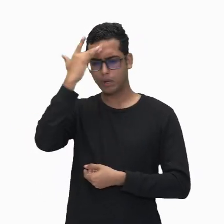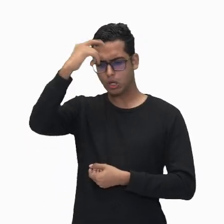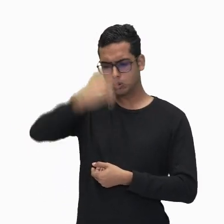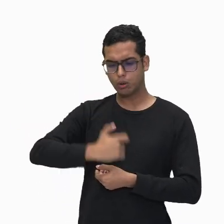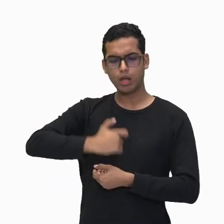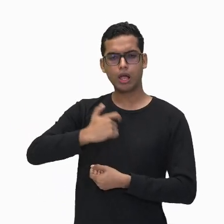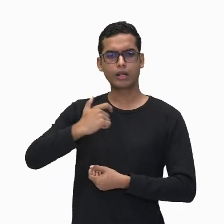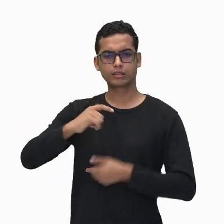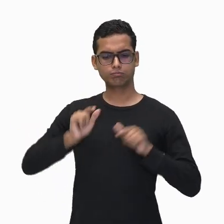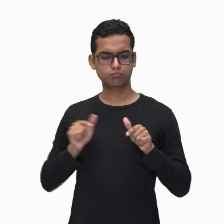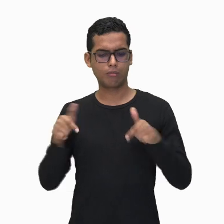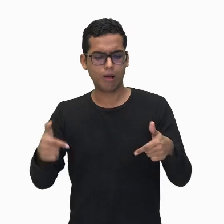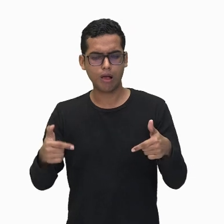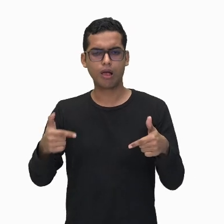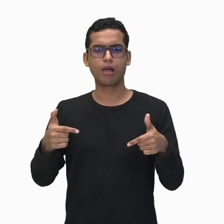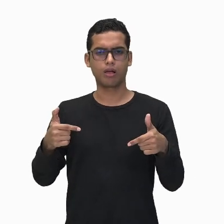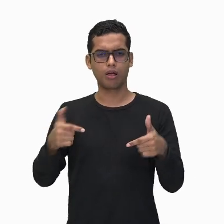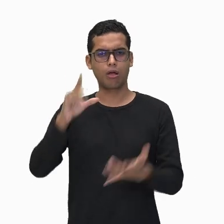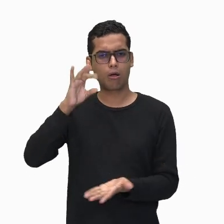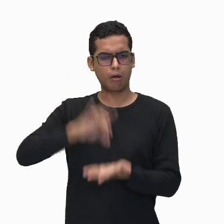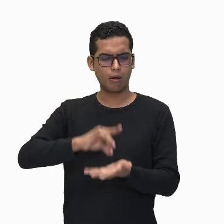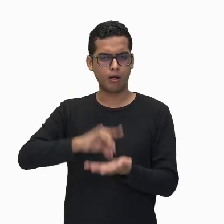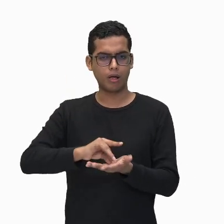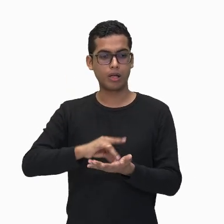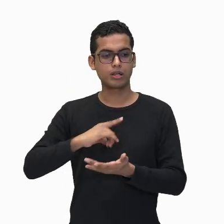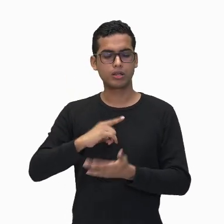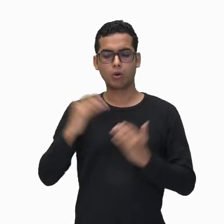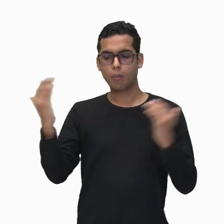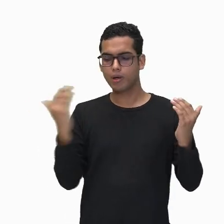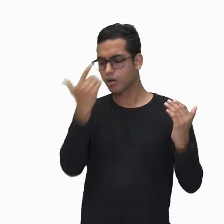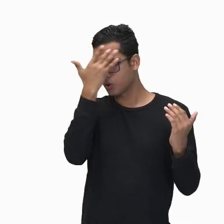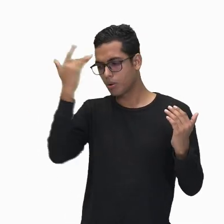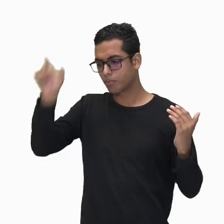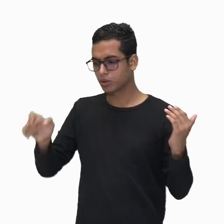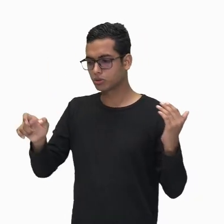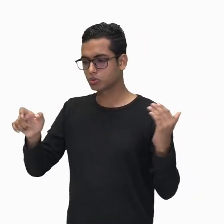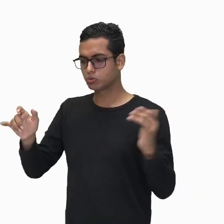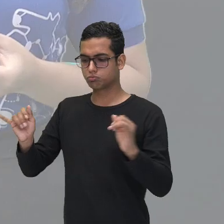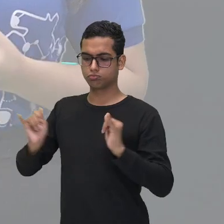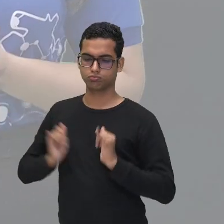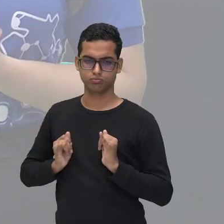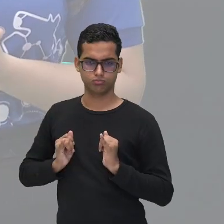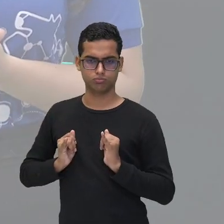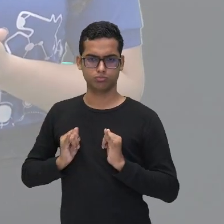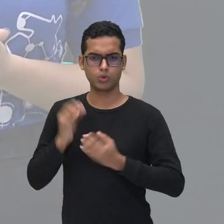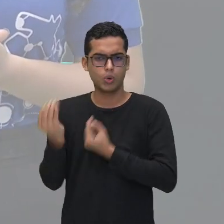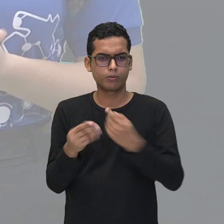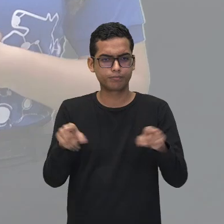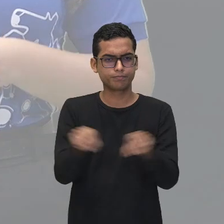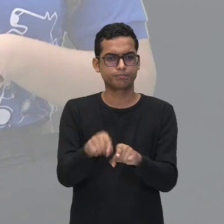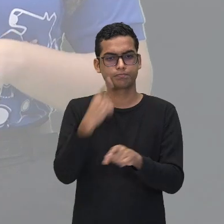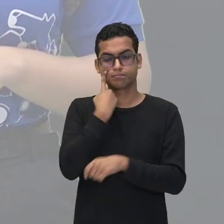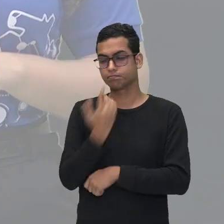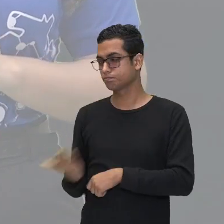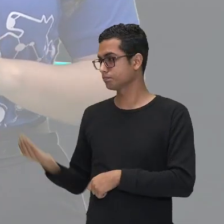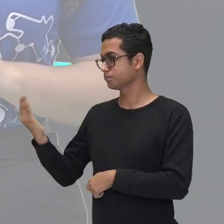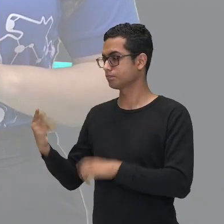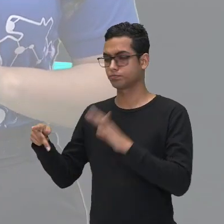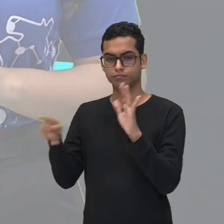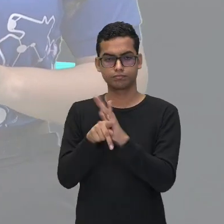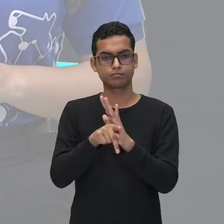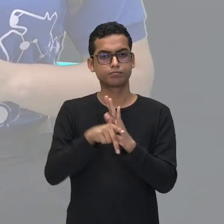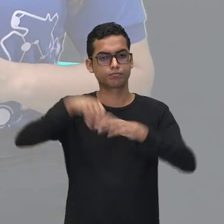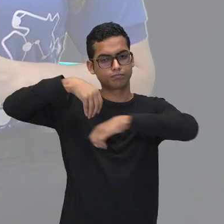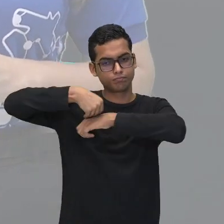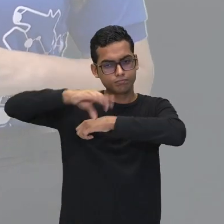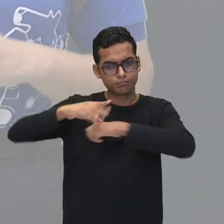pessoa fisicamente ativa e do que não é uma pessoa fisicamente ativa? Nós vamos observar aqui nas recomendações da